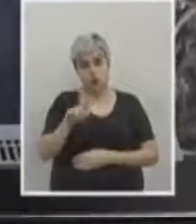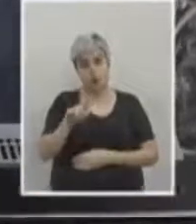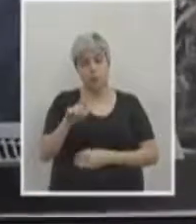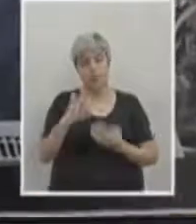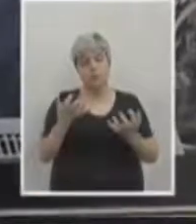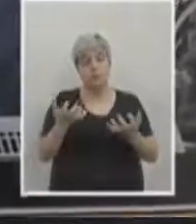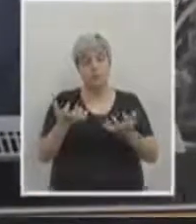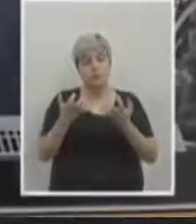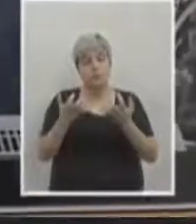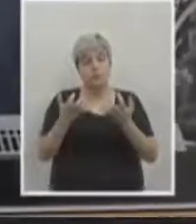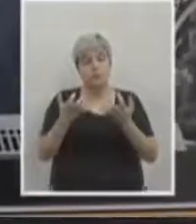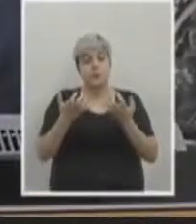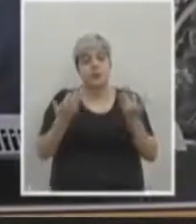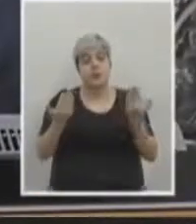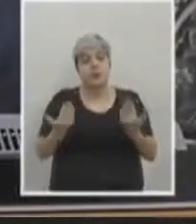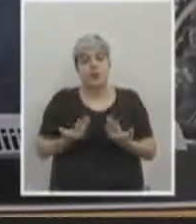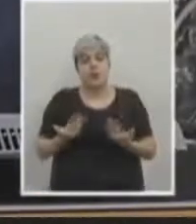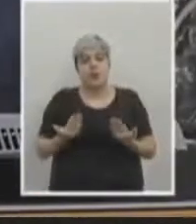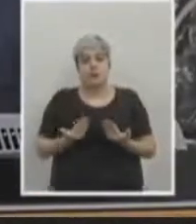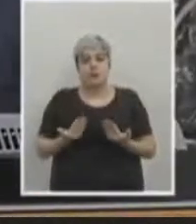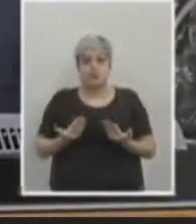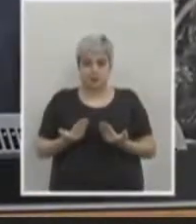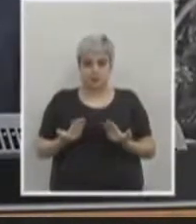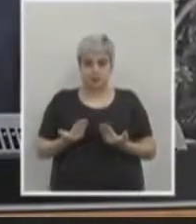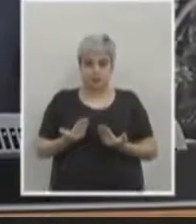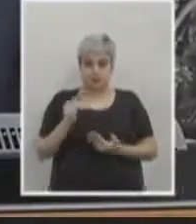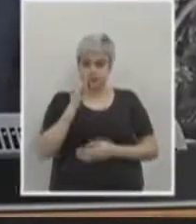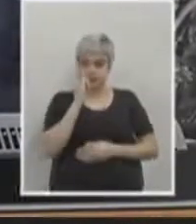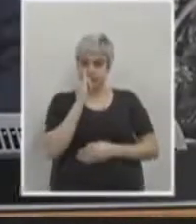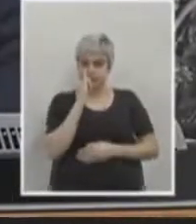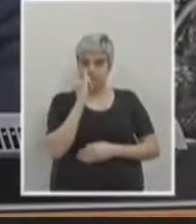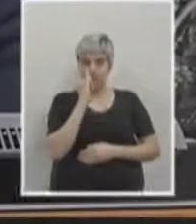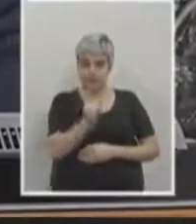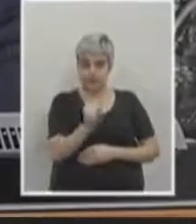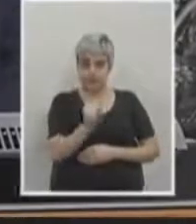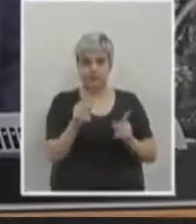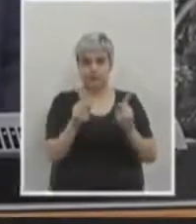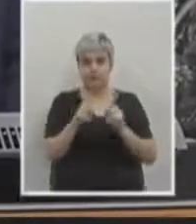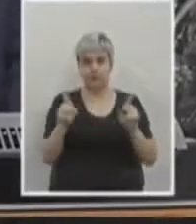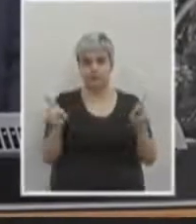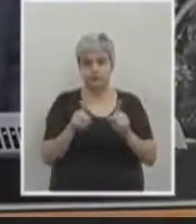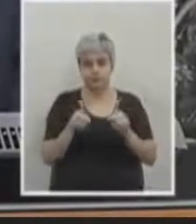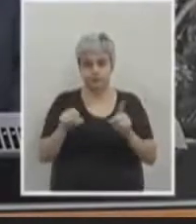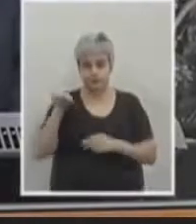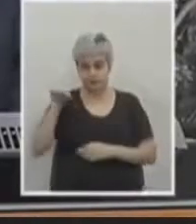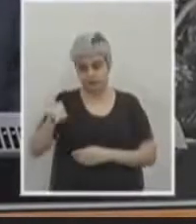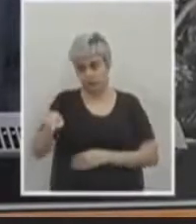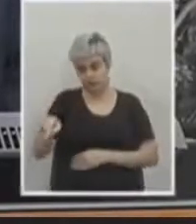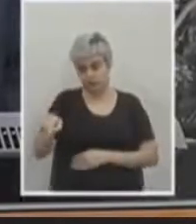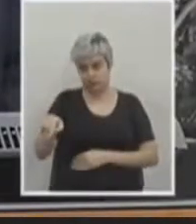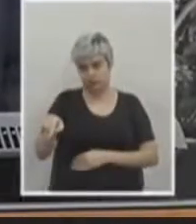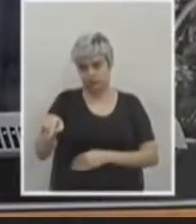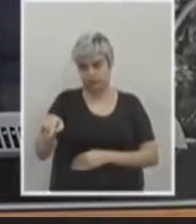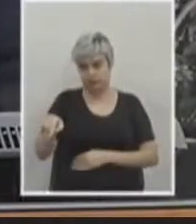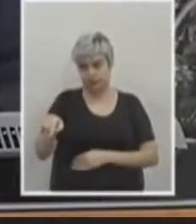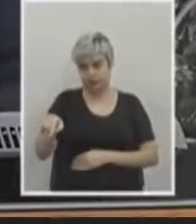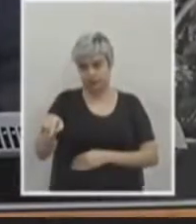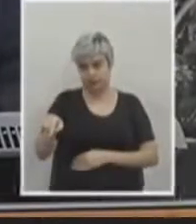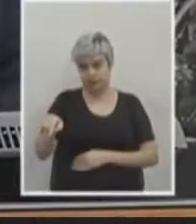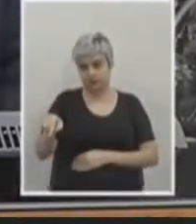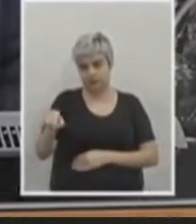eu quero me dirigir de uma forma especial nesse momento aos professores designados, para dizer